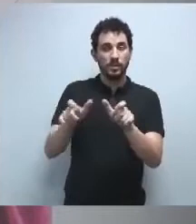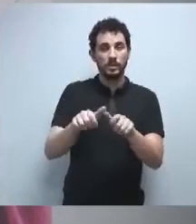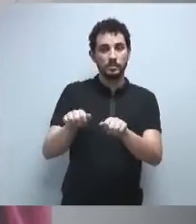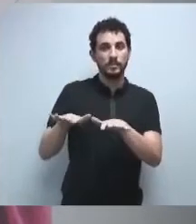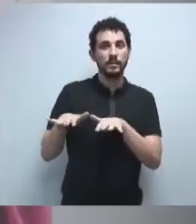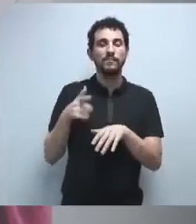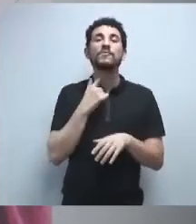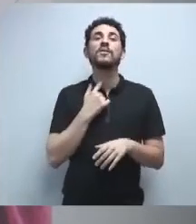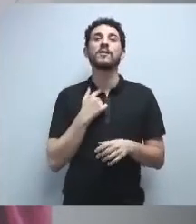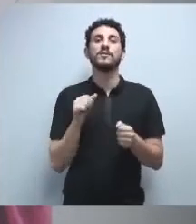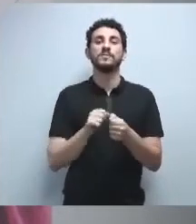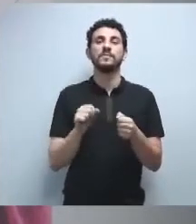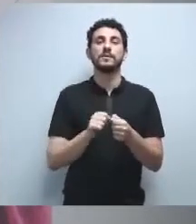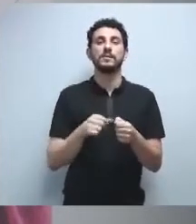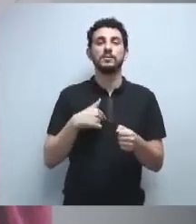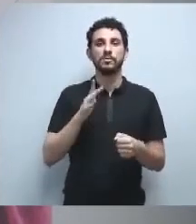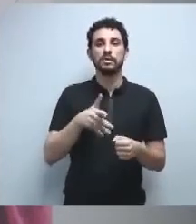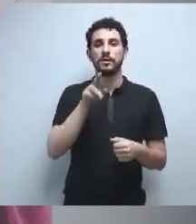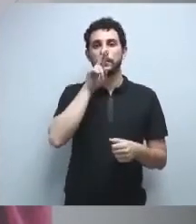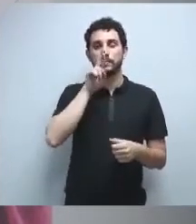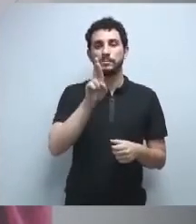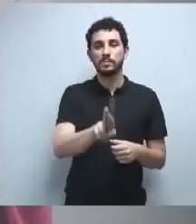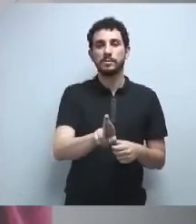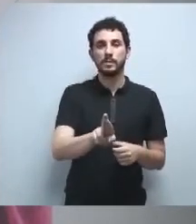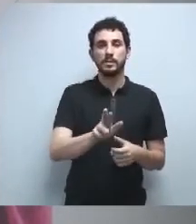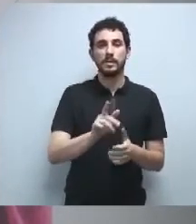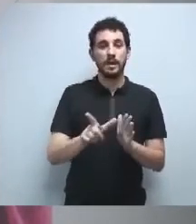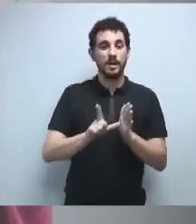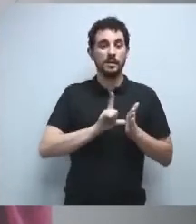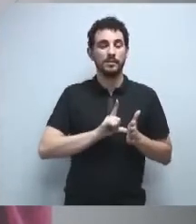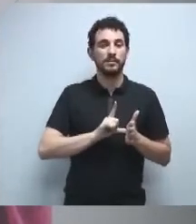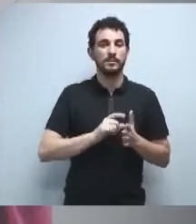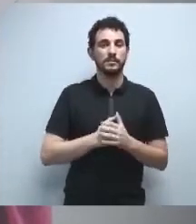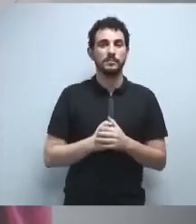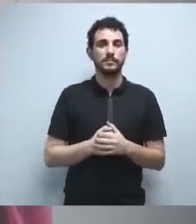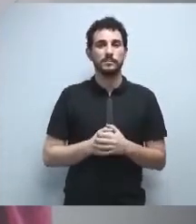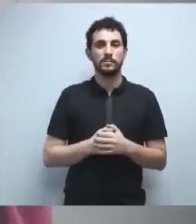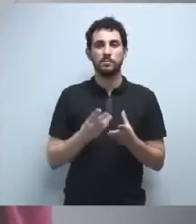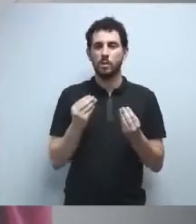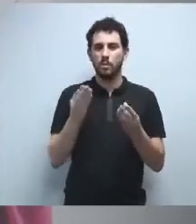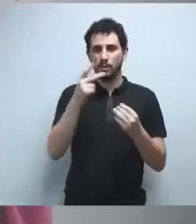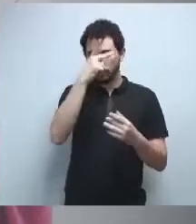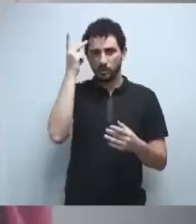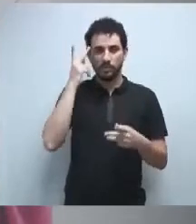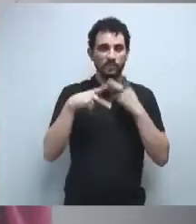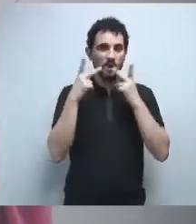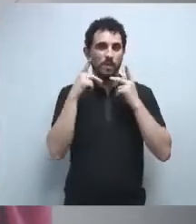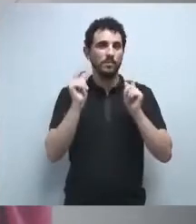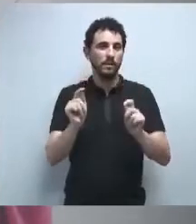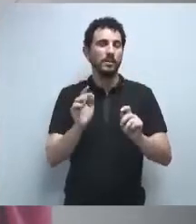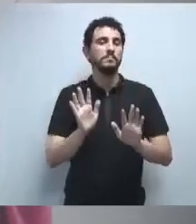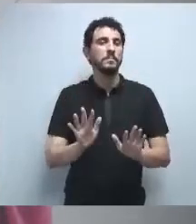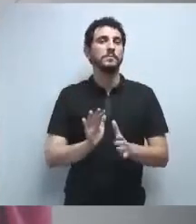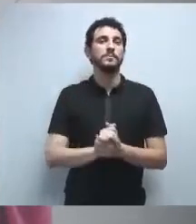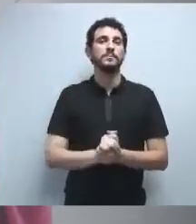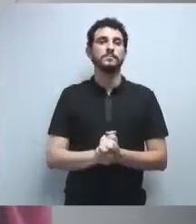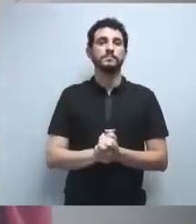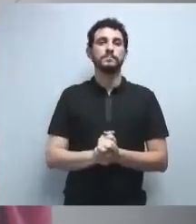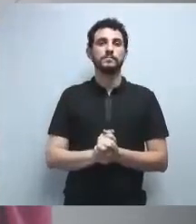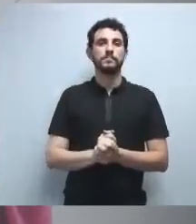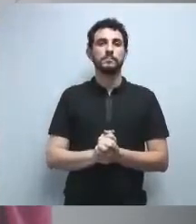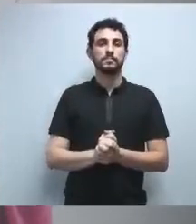de fazer mas eu já vou responder até antes muita gente seguinte bom a